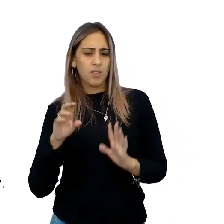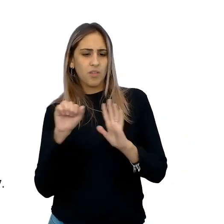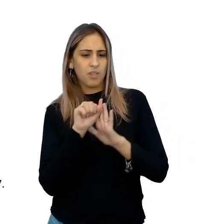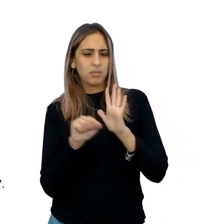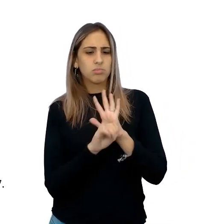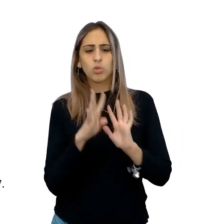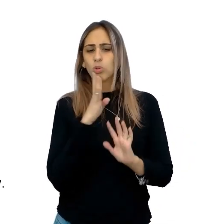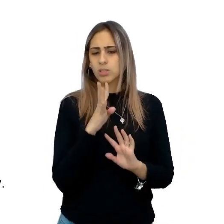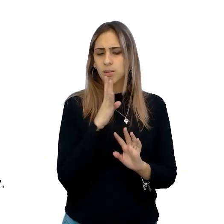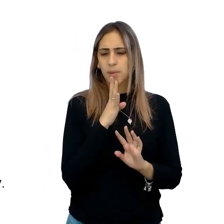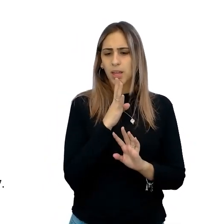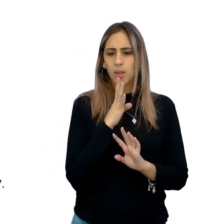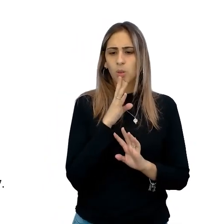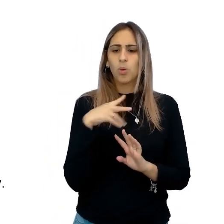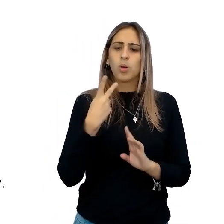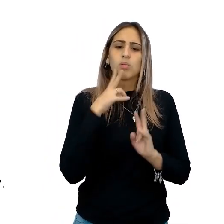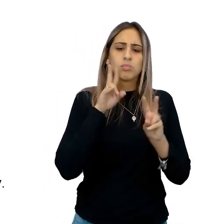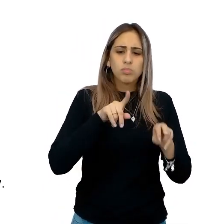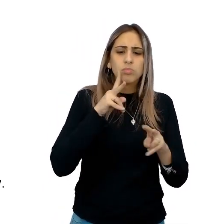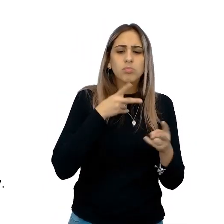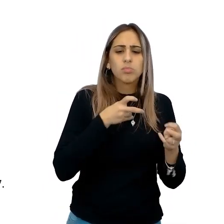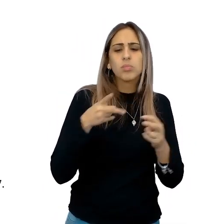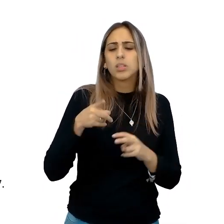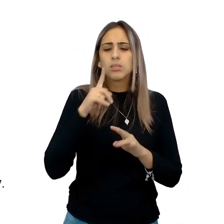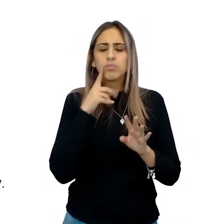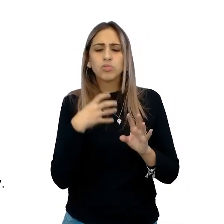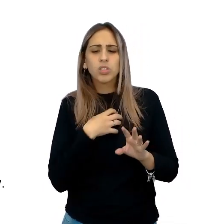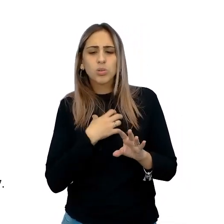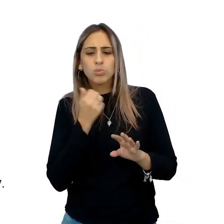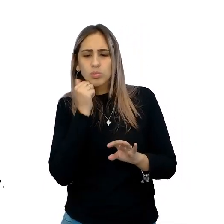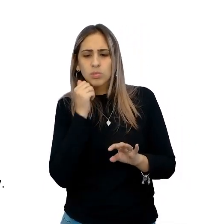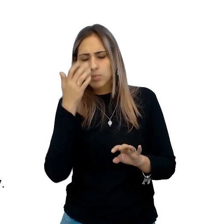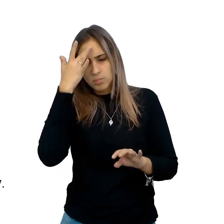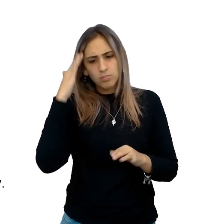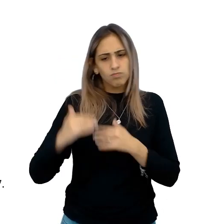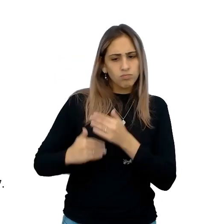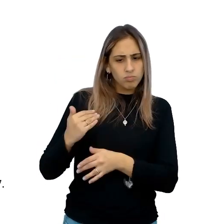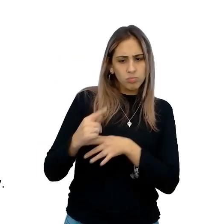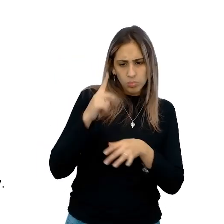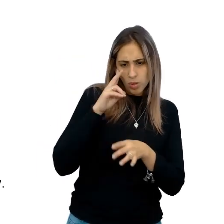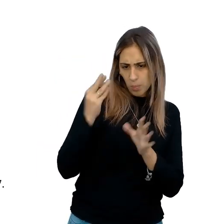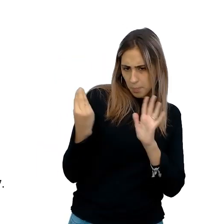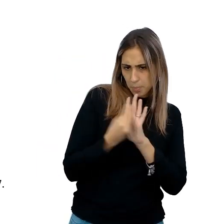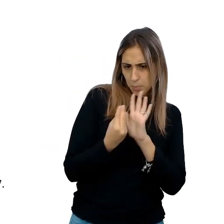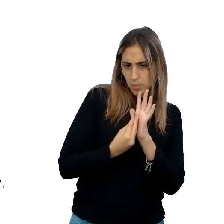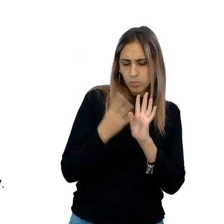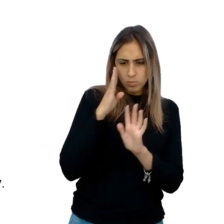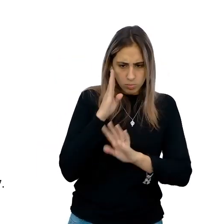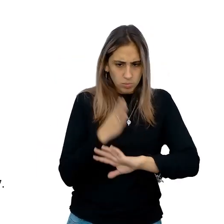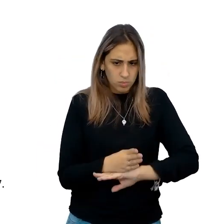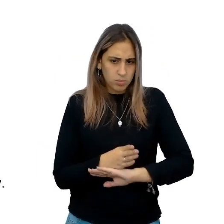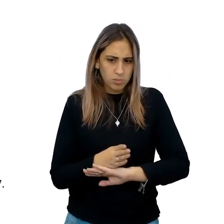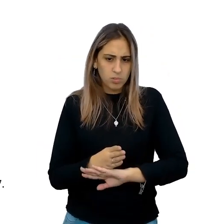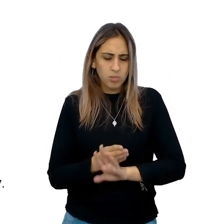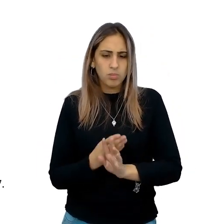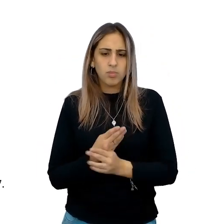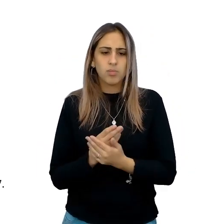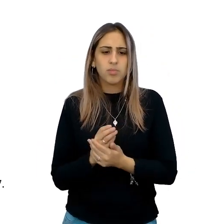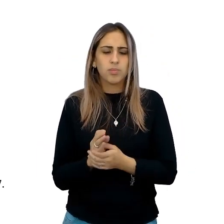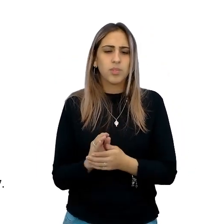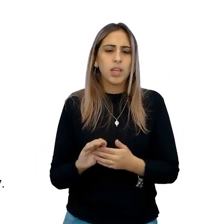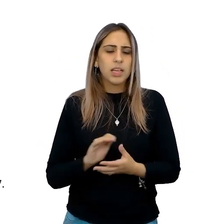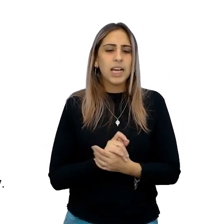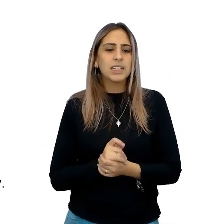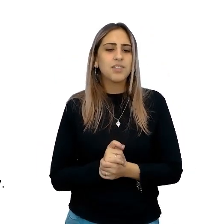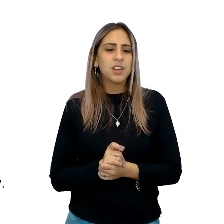do conhecimento. Então, como se dá esse método científico? Será que se eu desenvolvo alguma coisa, eu publico diretamente num artigo e aí